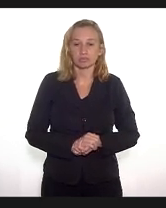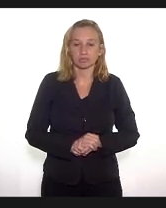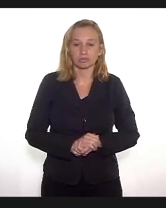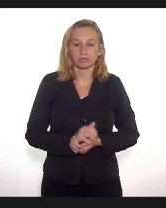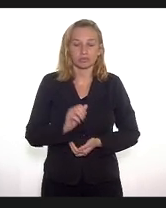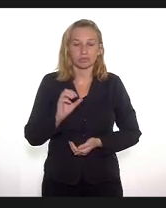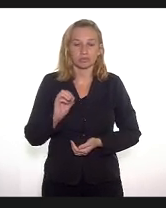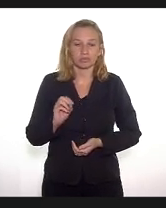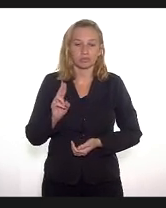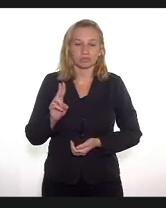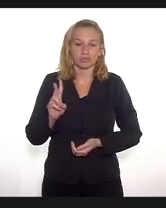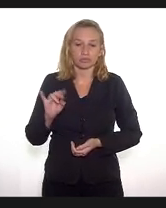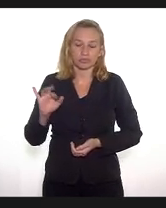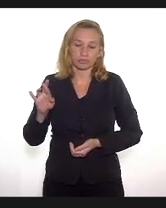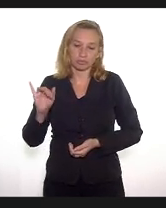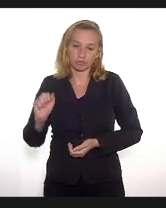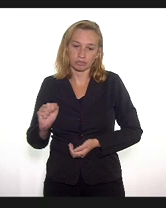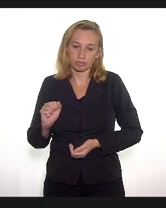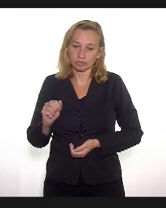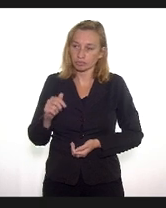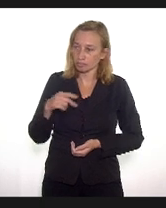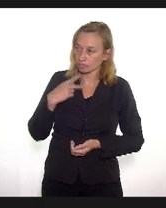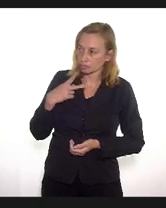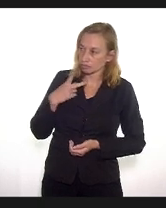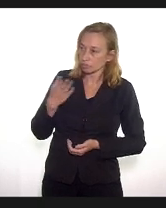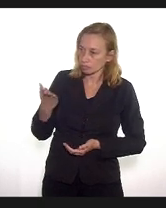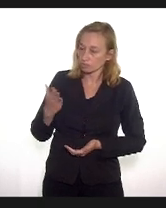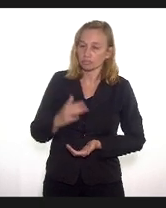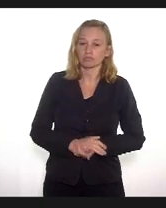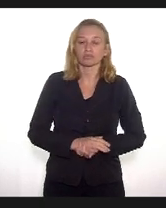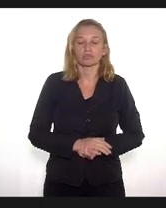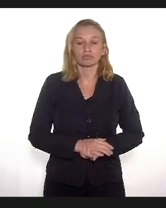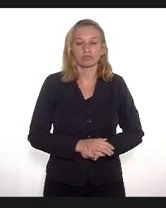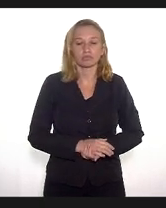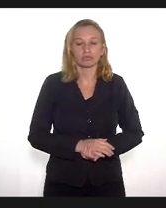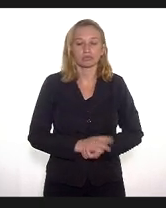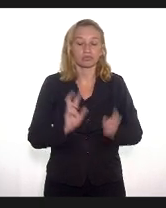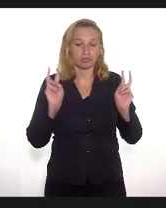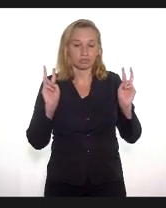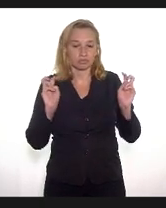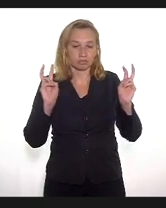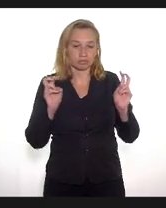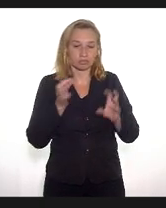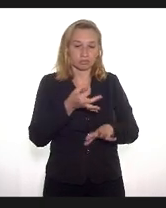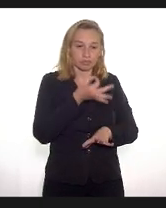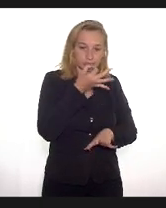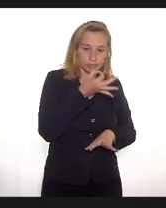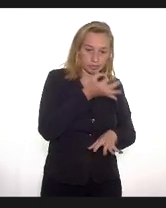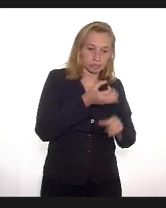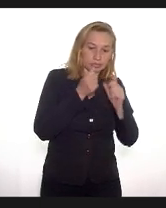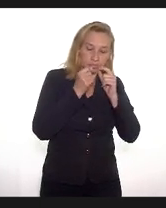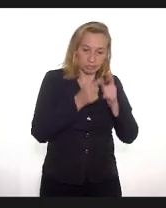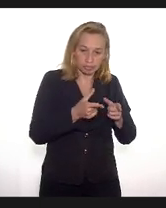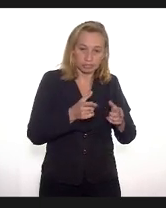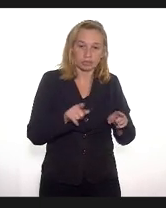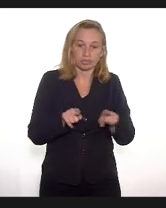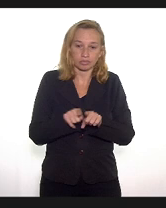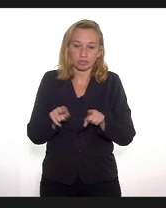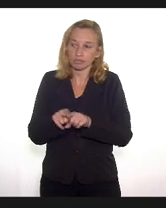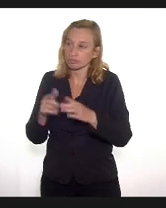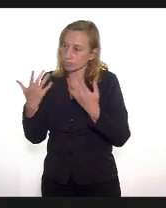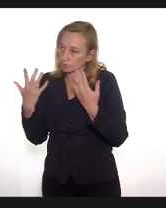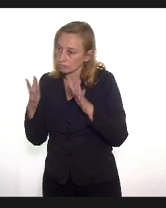ouvidoria colocada aí pelo senhor, né, tanto para as questões de sugestão crítica, e eu abro também para elogios,